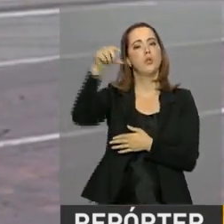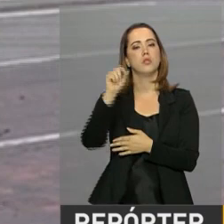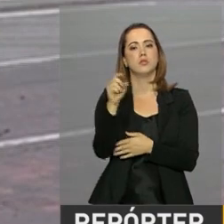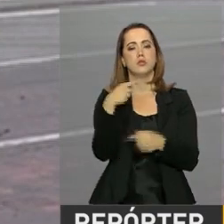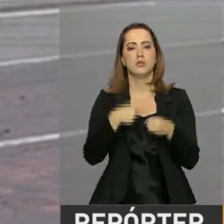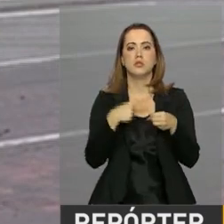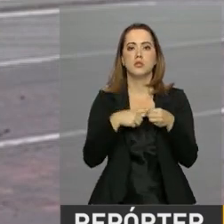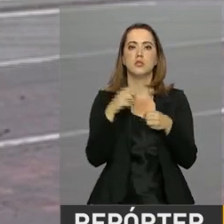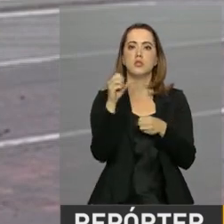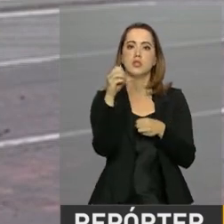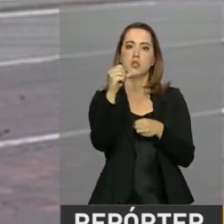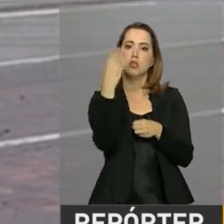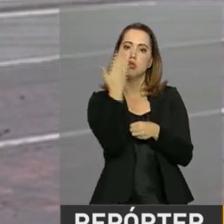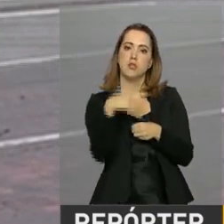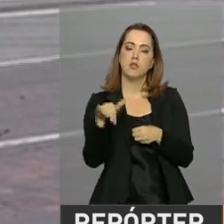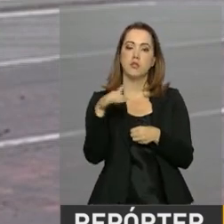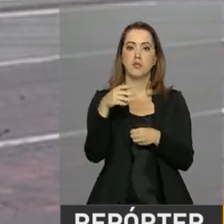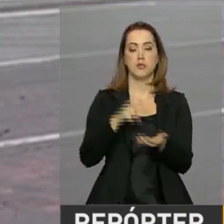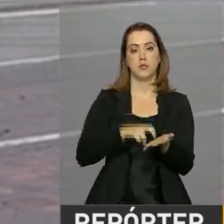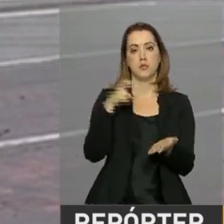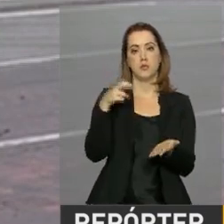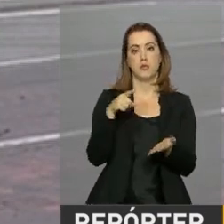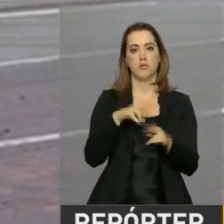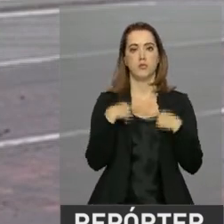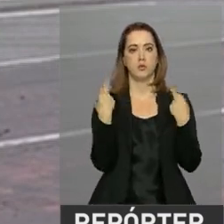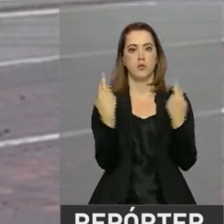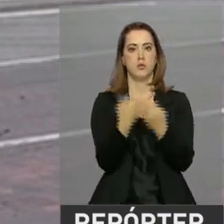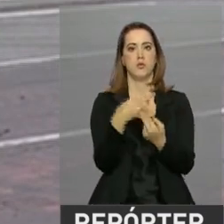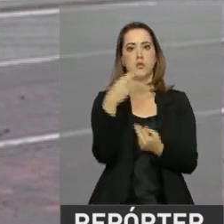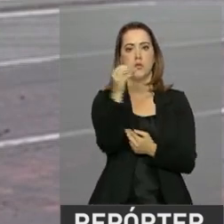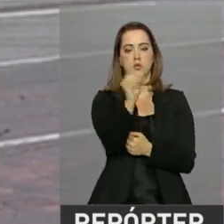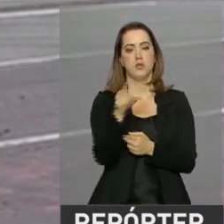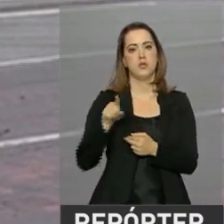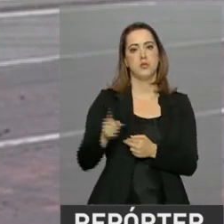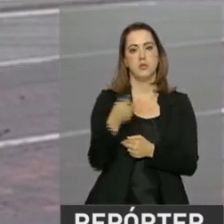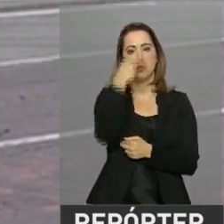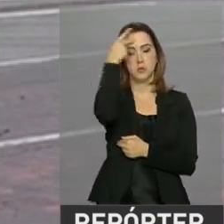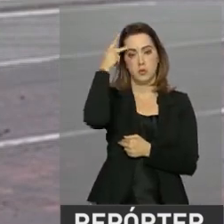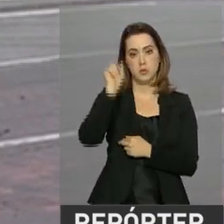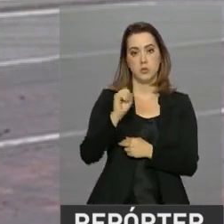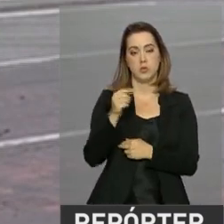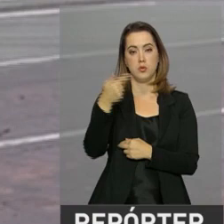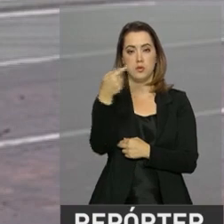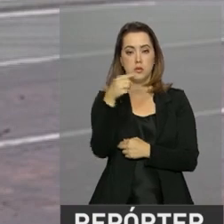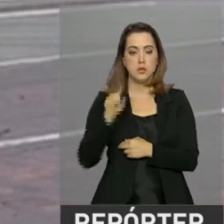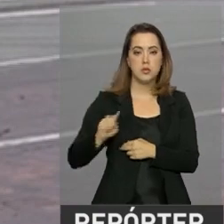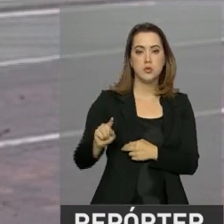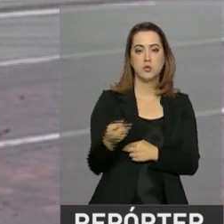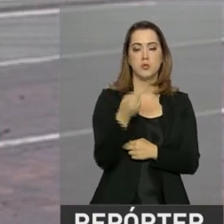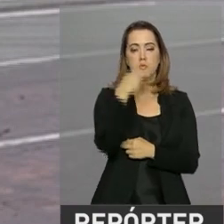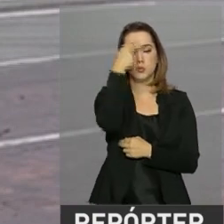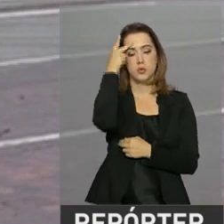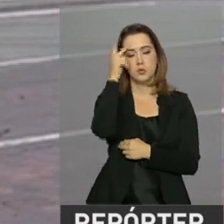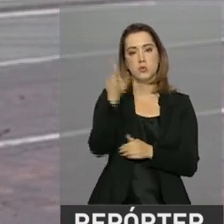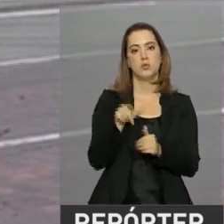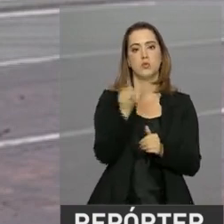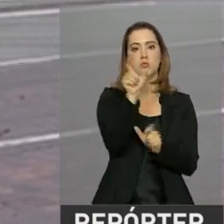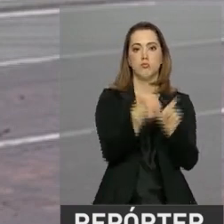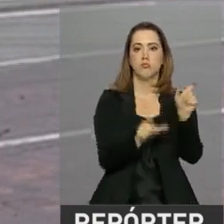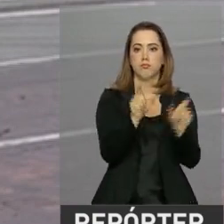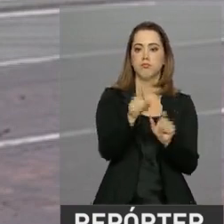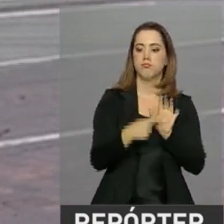partir das 9:30 da manhã o evento deve reunir cerca de 30.000 pessoas e outras 7000 devem participar das